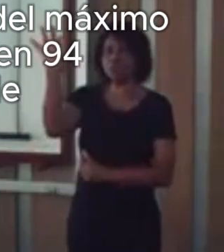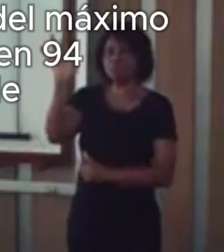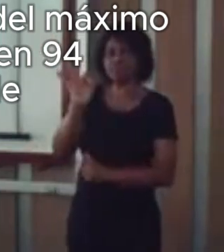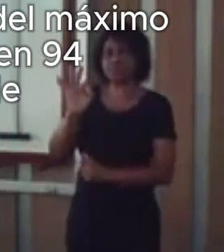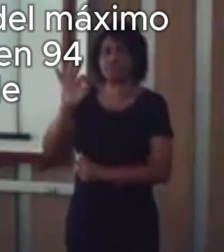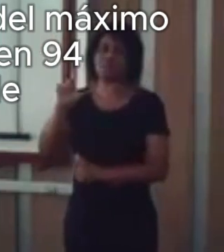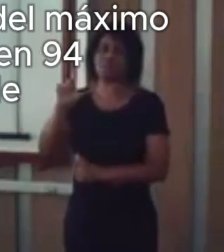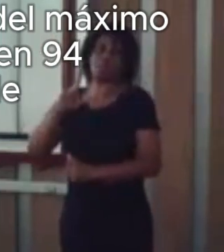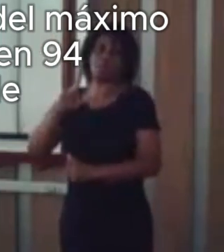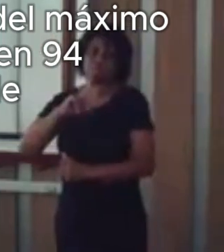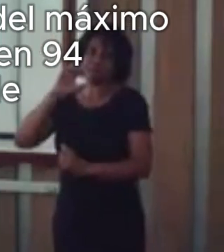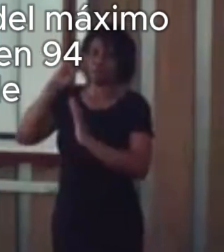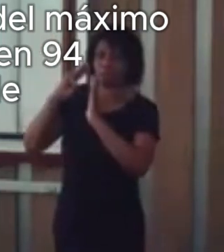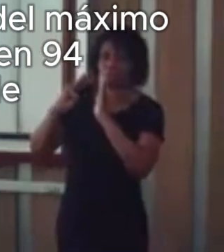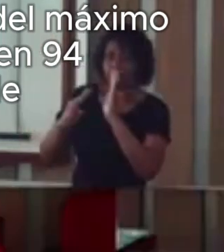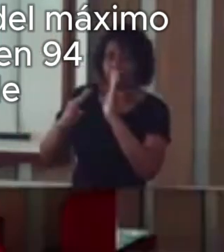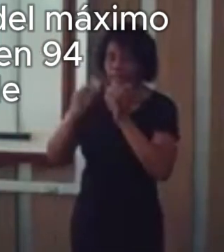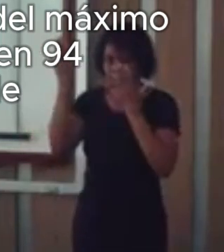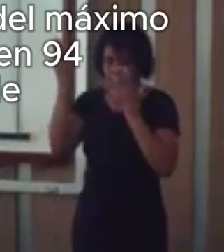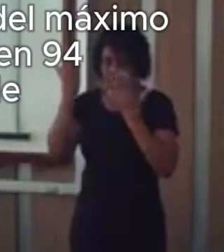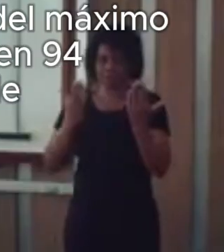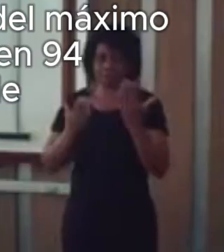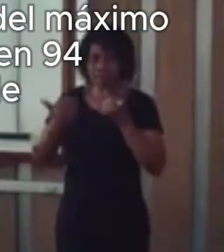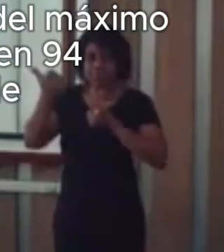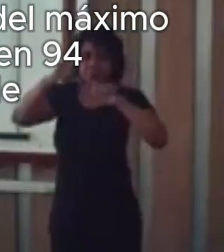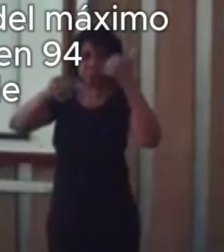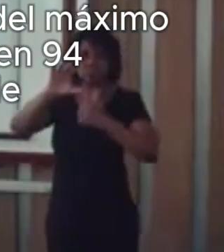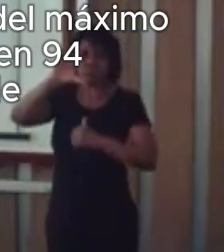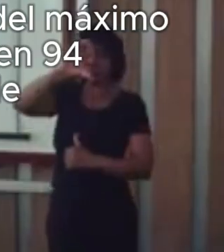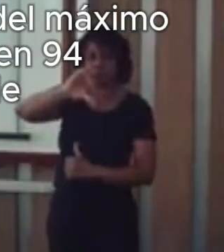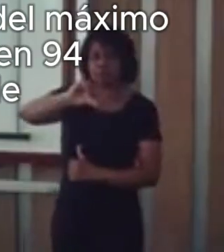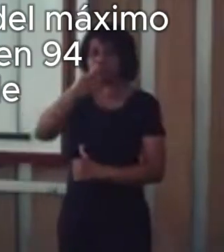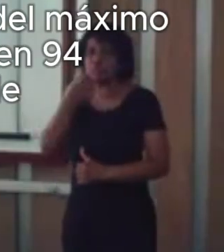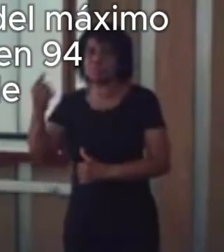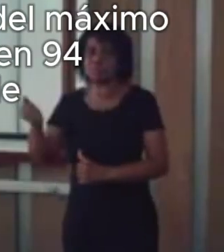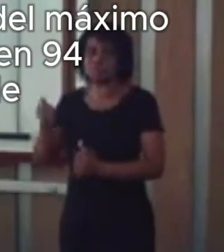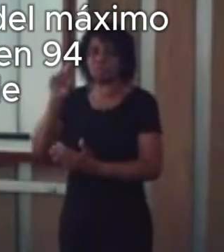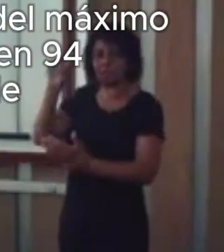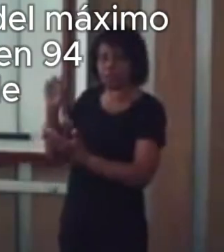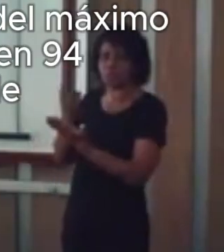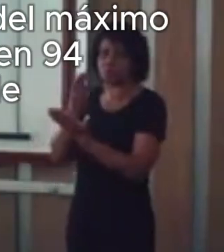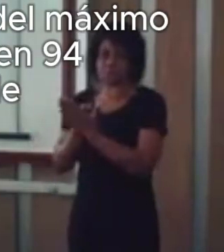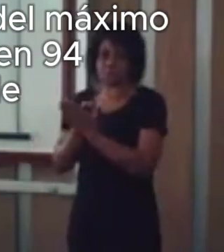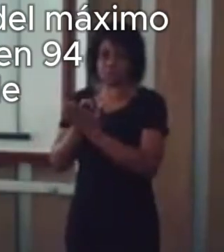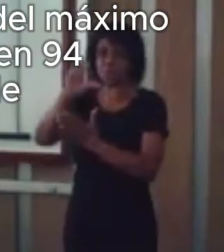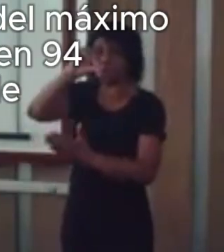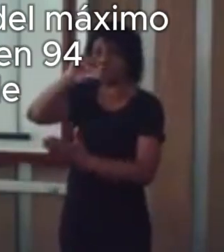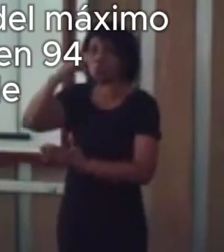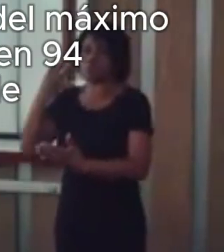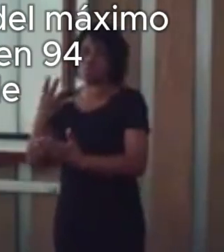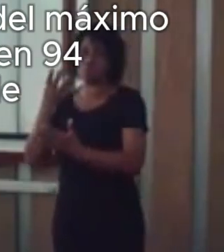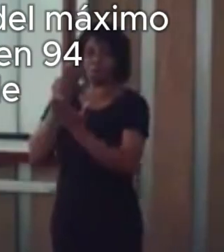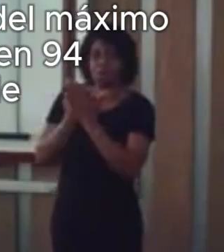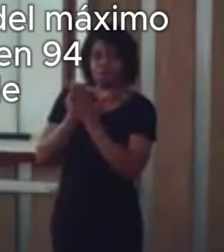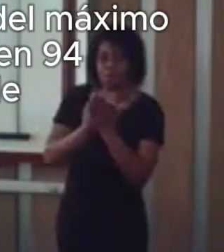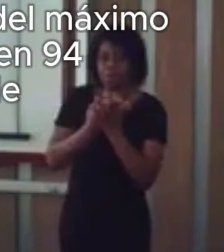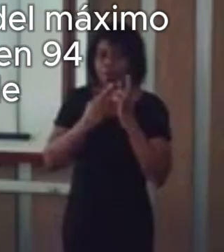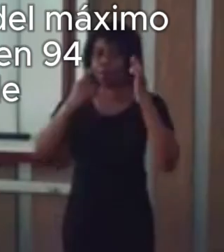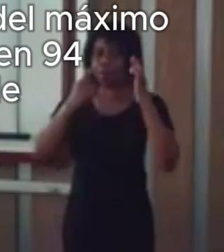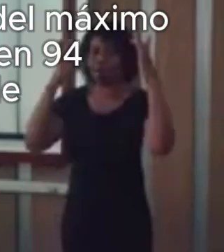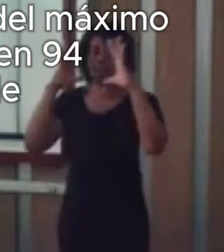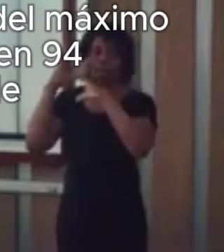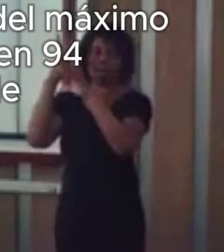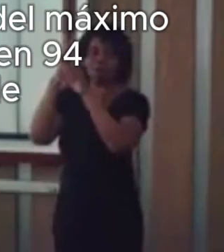uma meta-análise recente que avaliou 9.600 pacientes em 94 estudos diferentes e